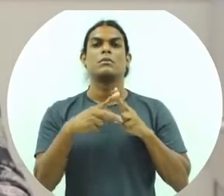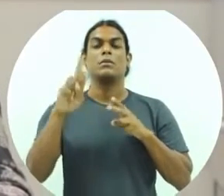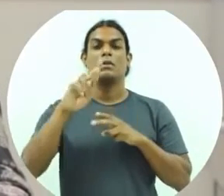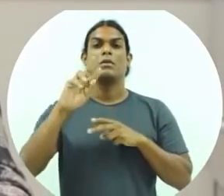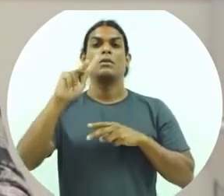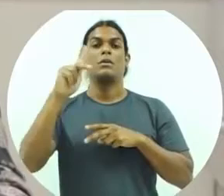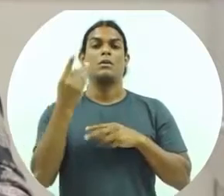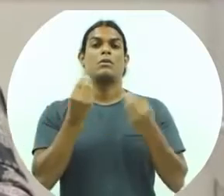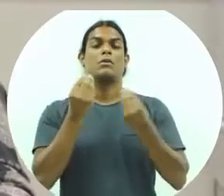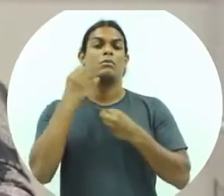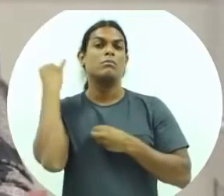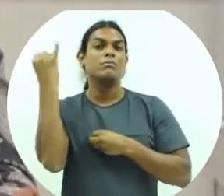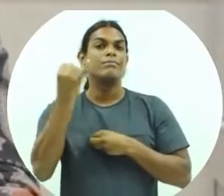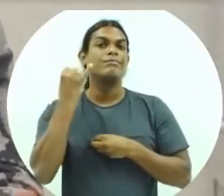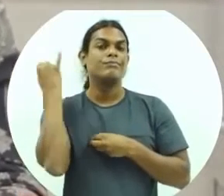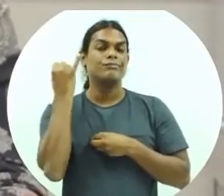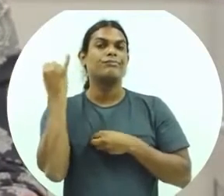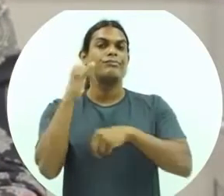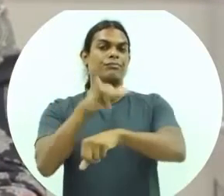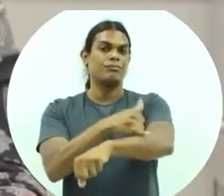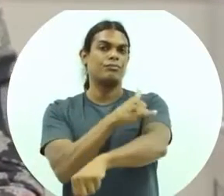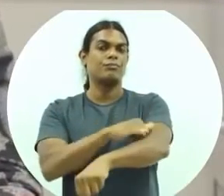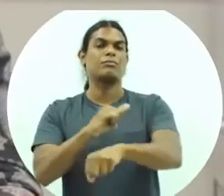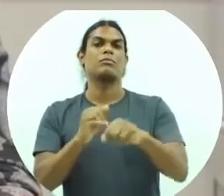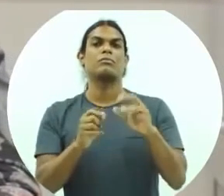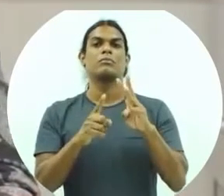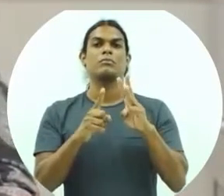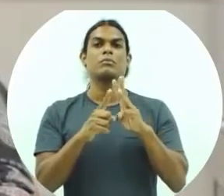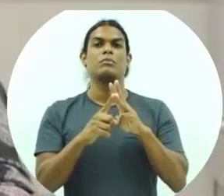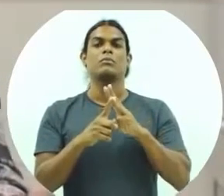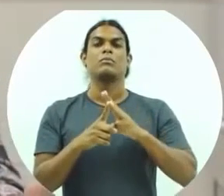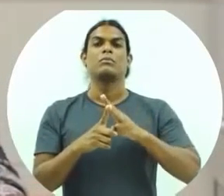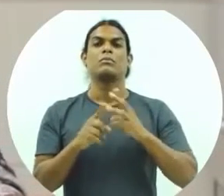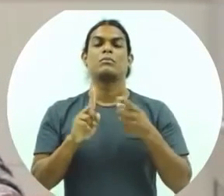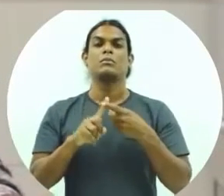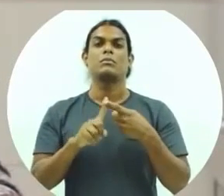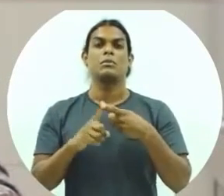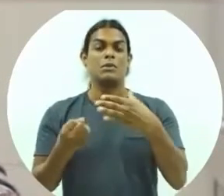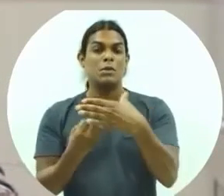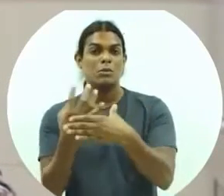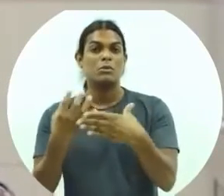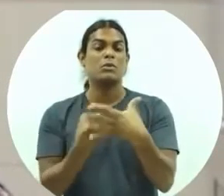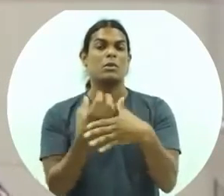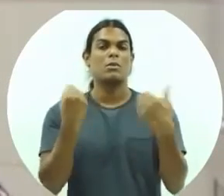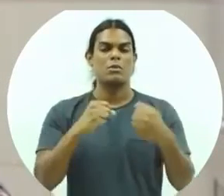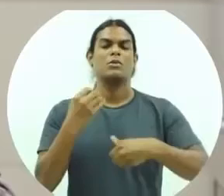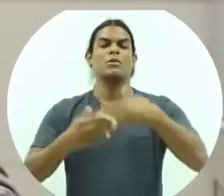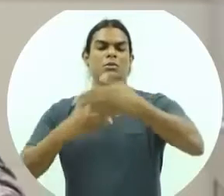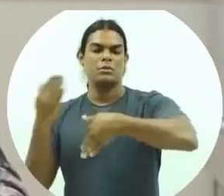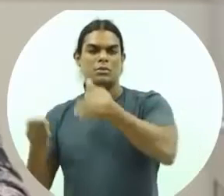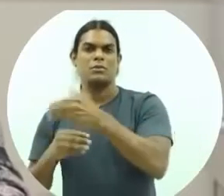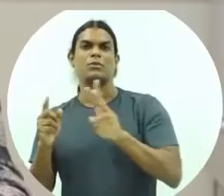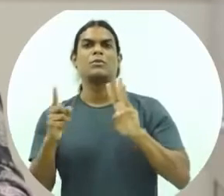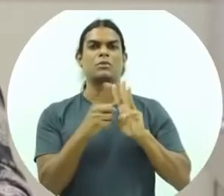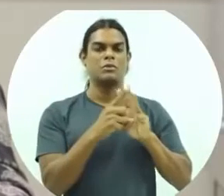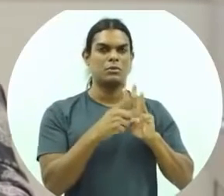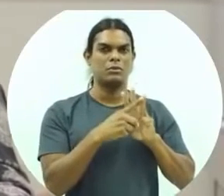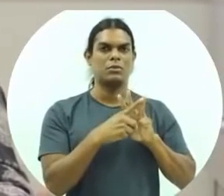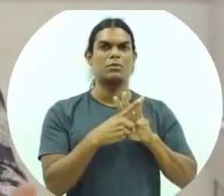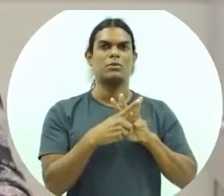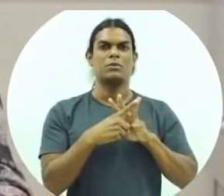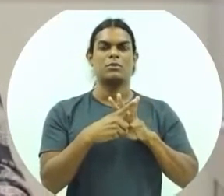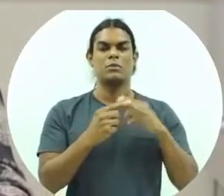tratamento dos recursos humanos como importante vantagem competitiva da organização e cuja produtividade pode ser desenvolvida.